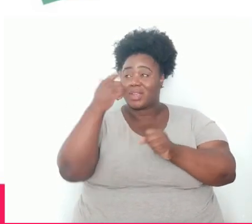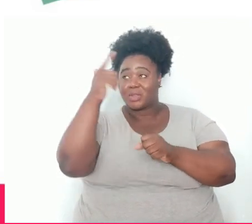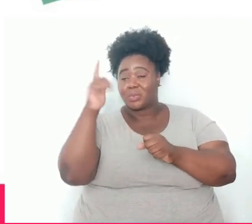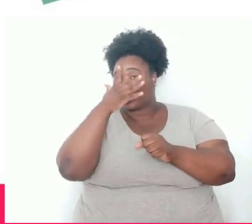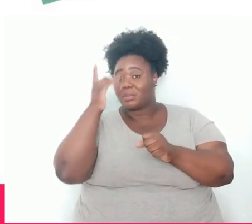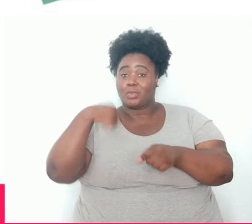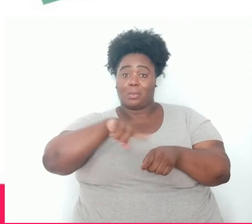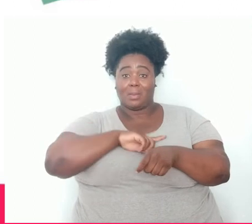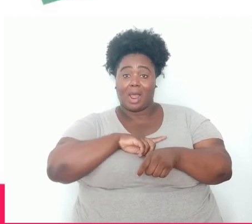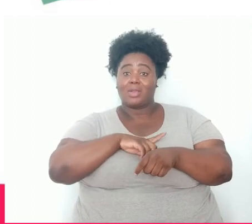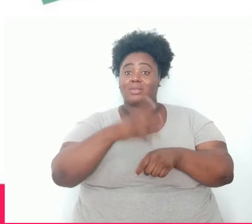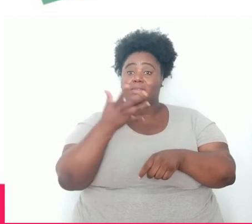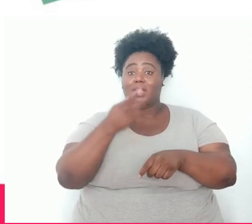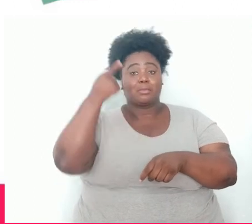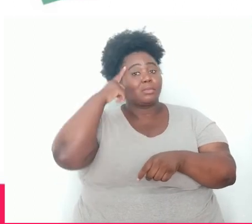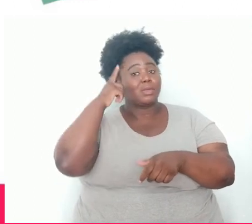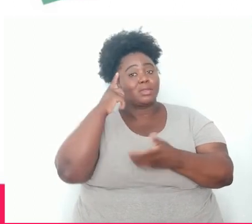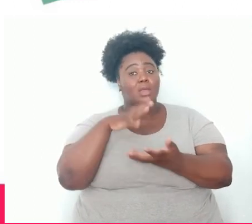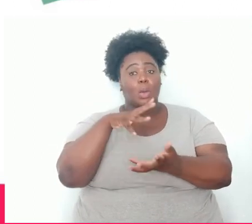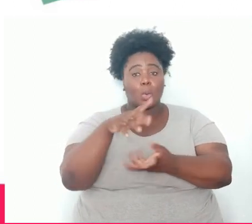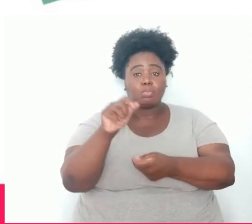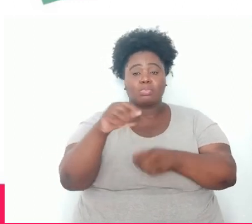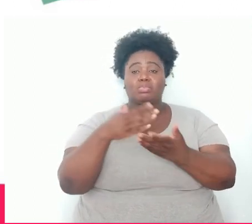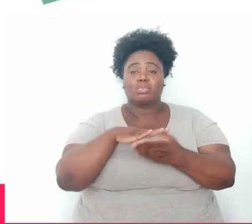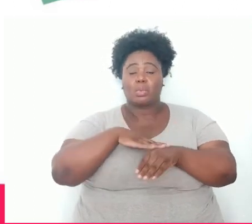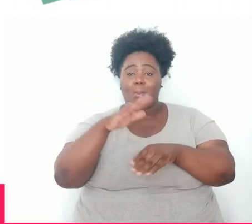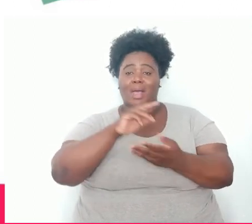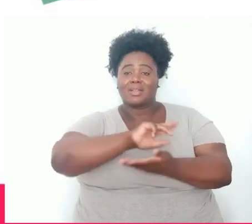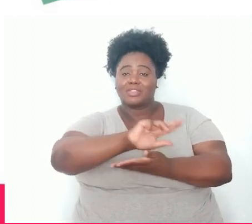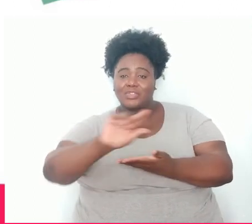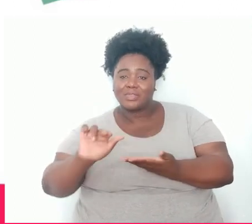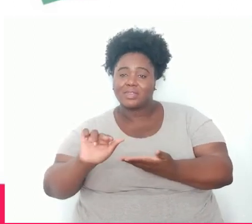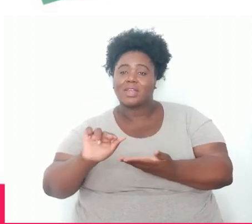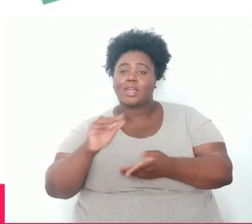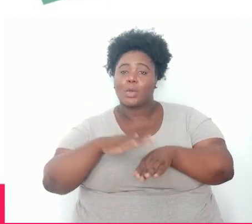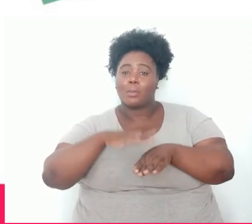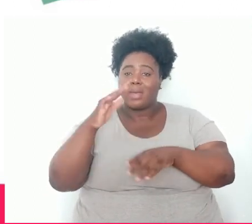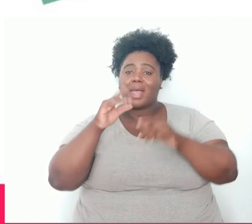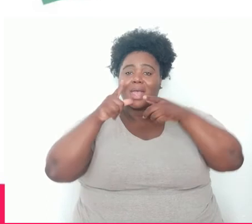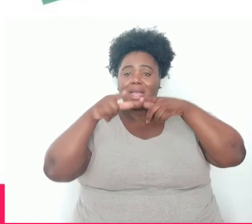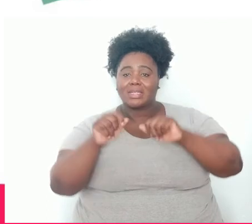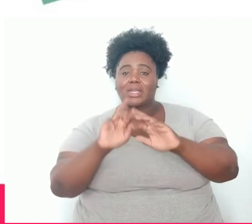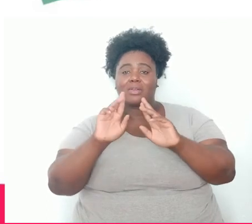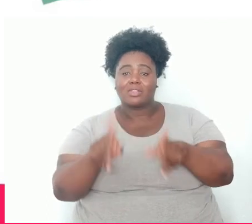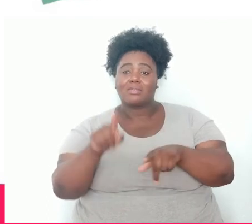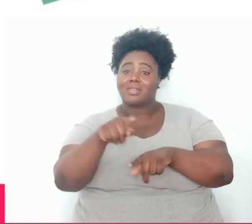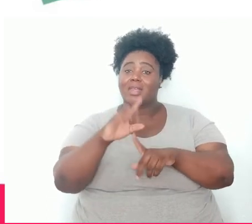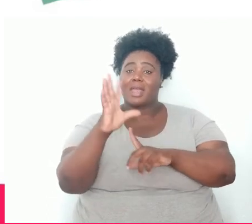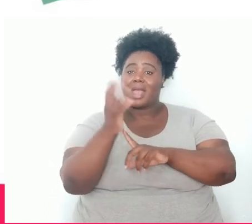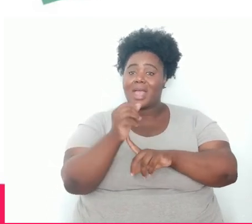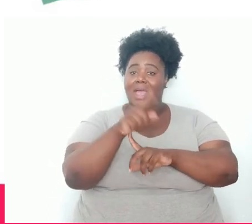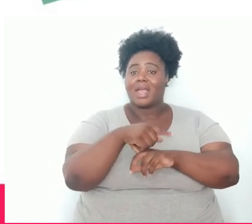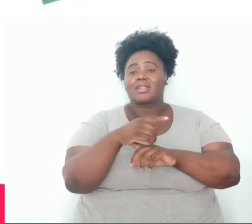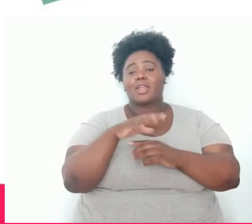Então, para nós que queremos pensar um mundo com mais diversidade, com mais linguagens diferenciadas,